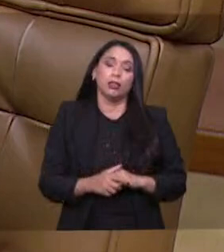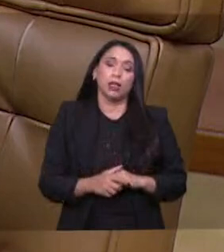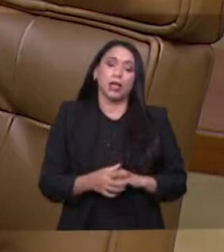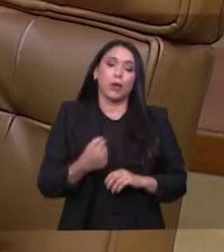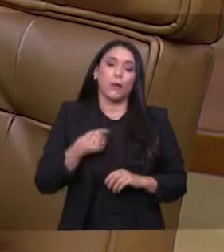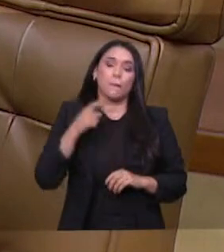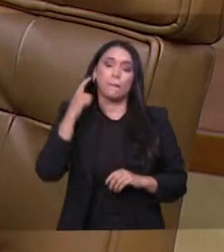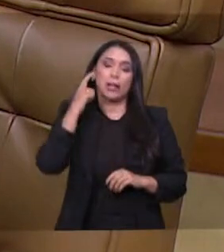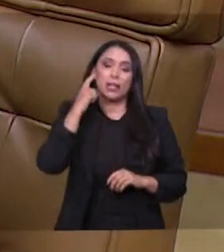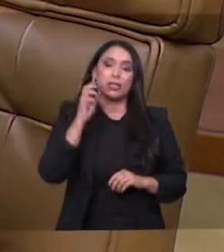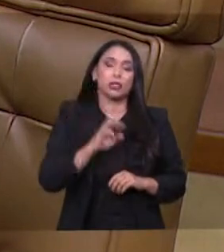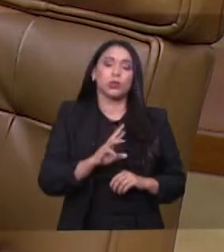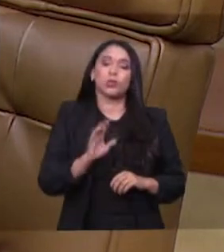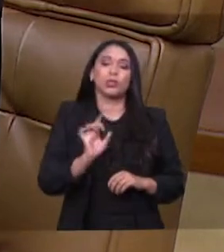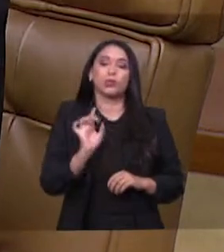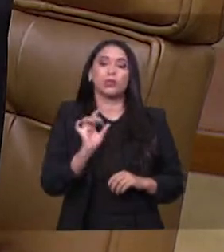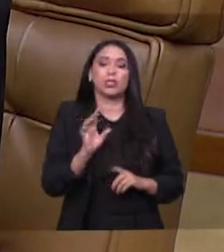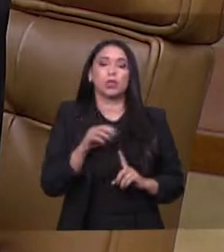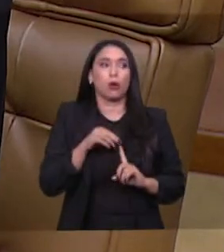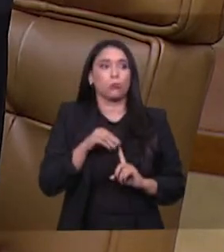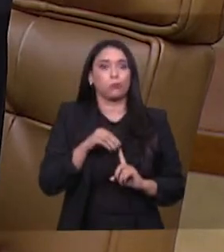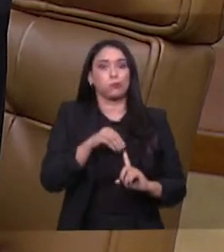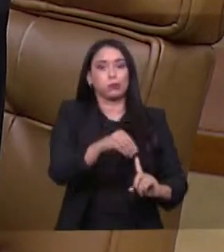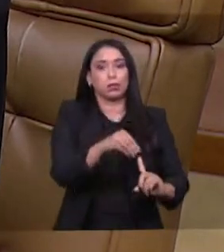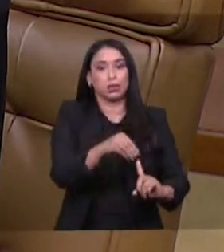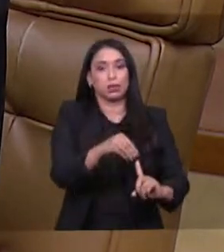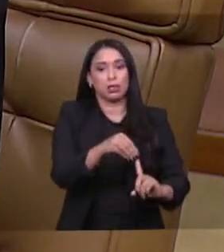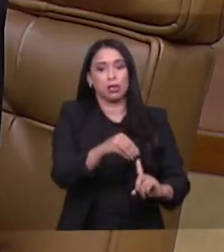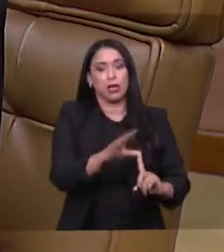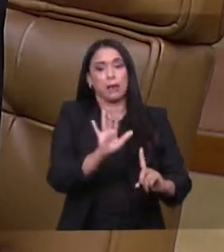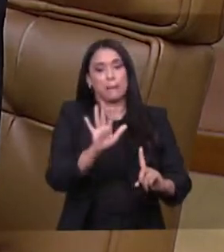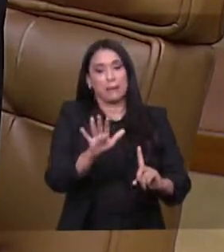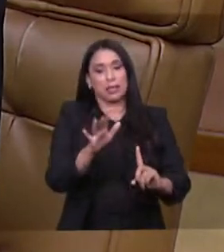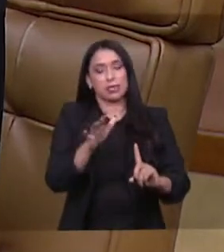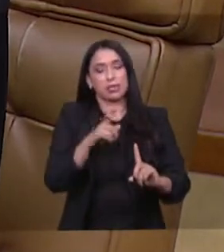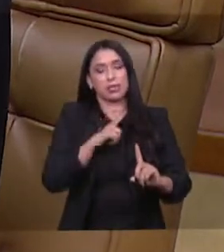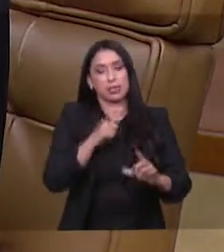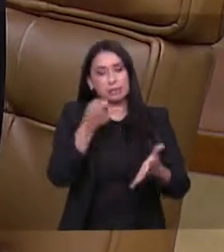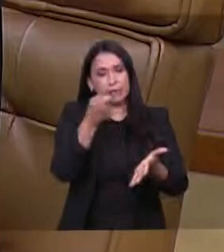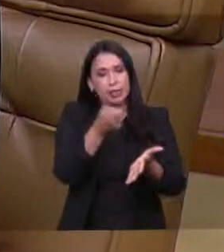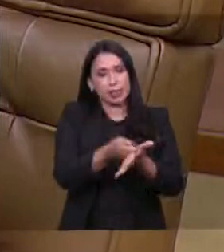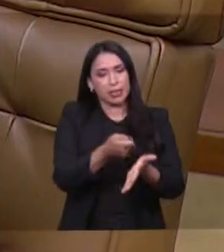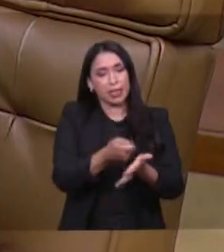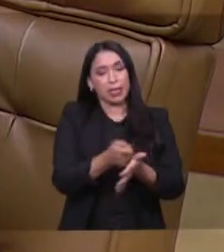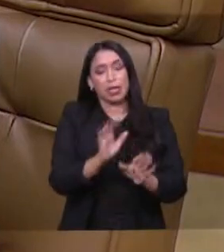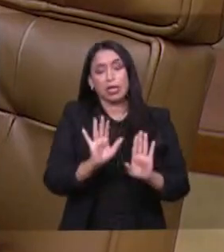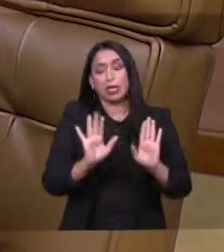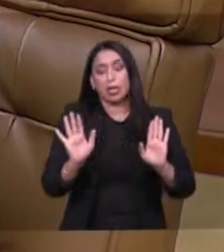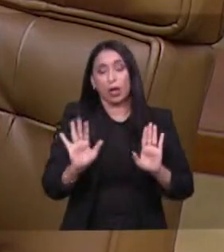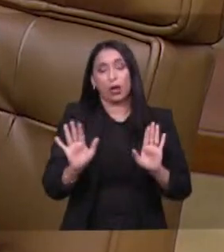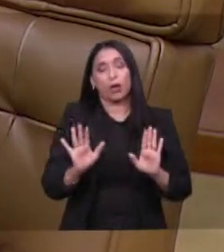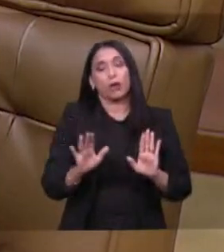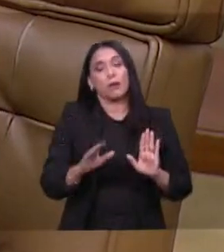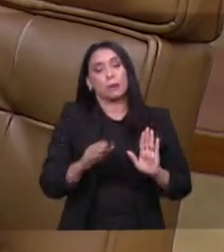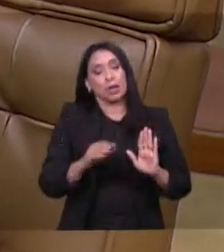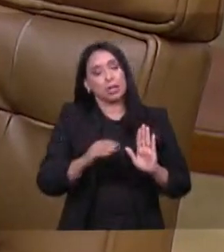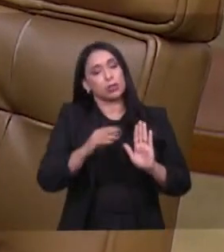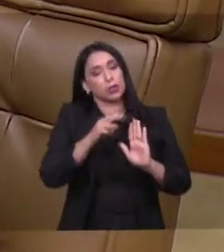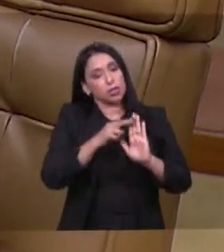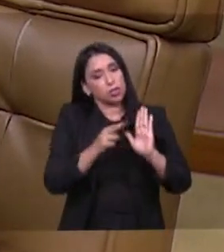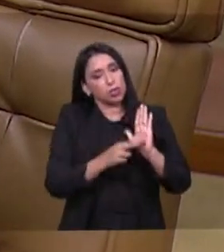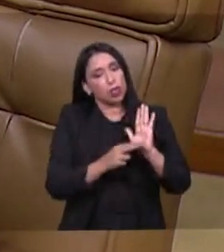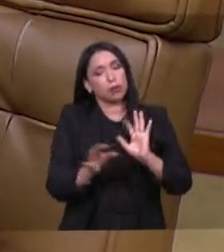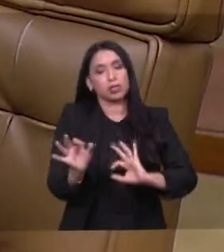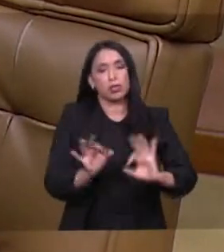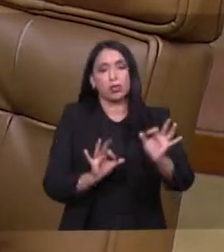não se trata simplesmente de uma designação, mas sim de uma designação conforme as normas de organização